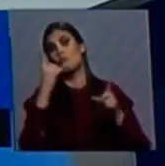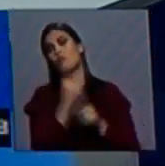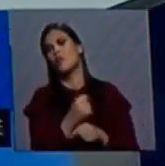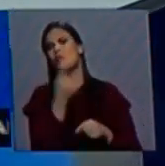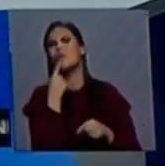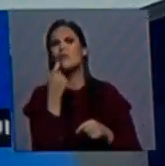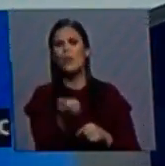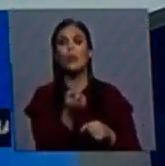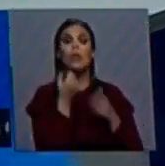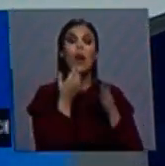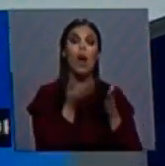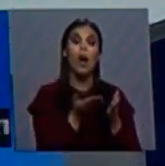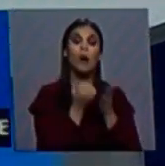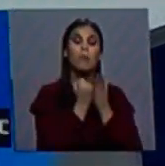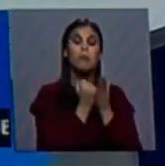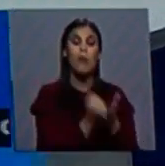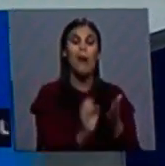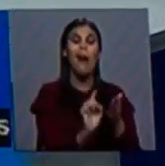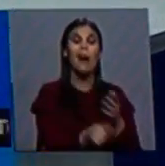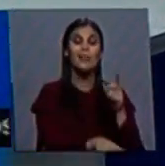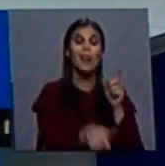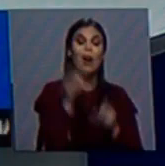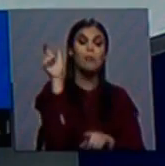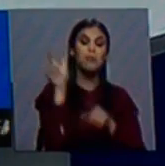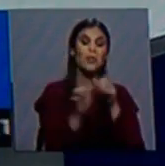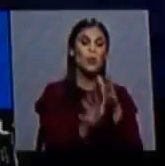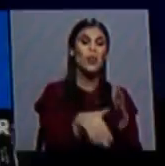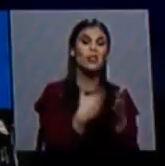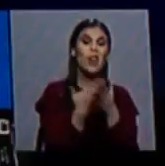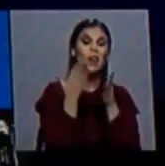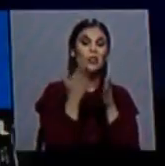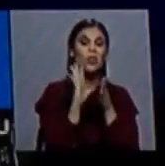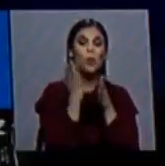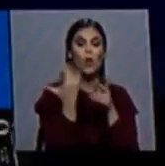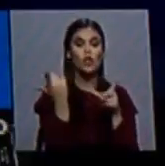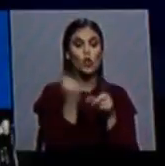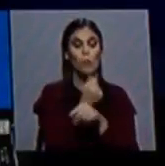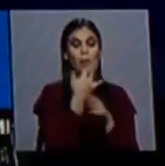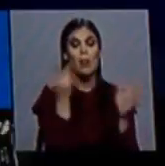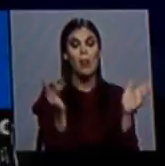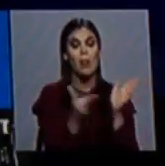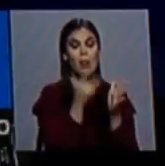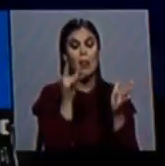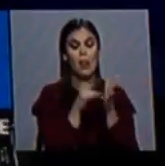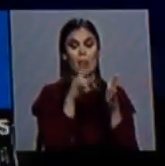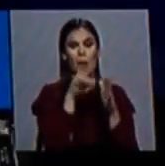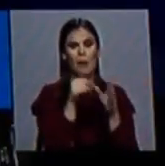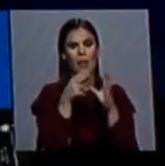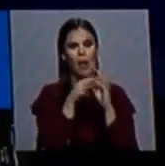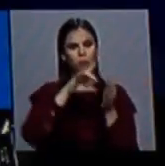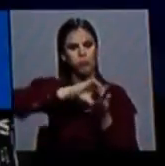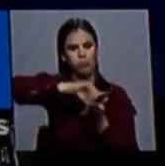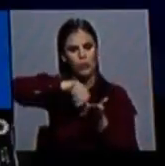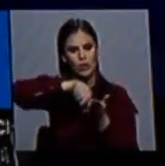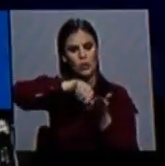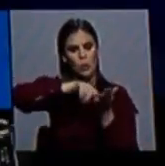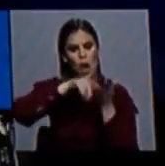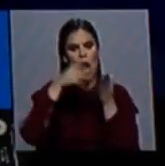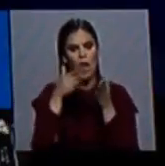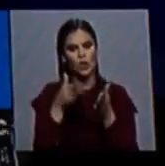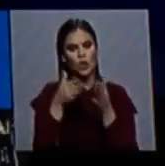é o contributo que estas pessoas acabam por dar quando compram um livro e para o projeto da Ajudares, que é